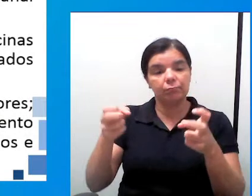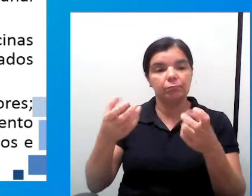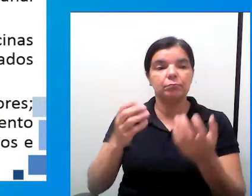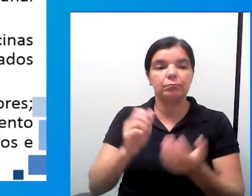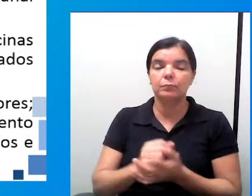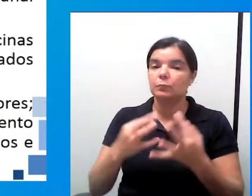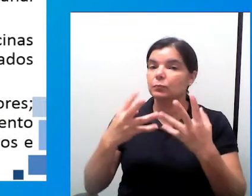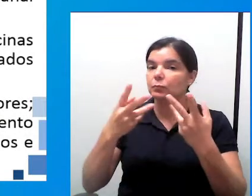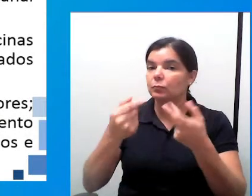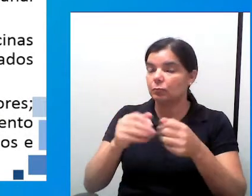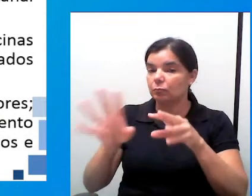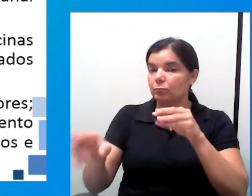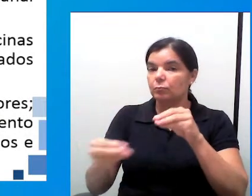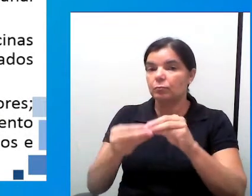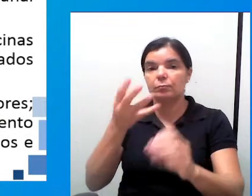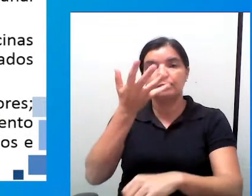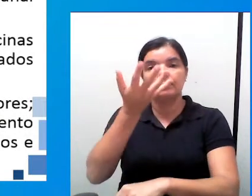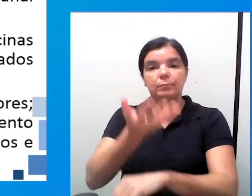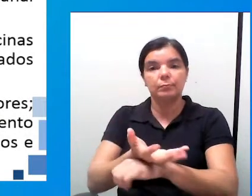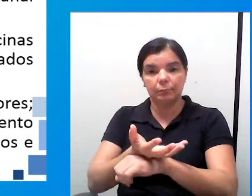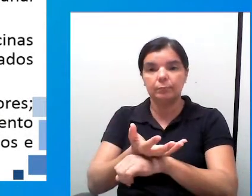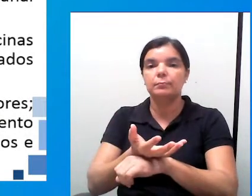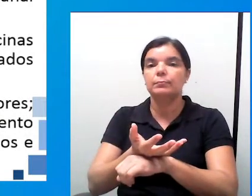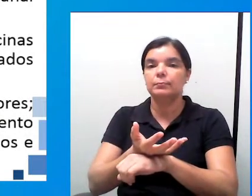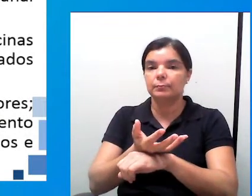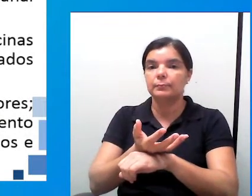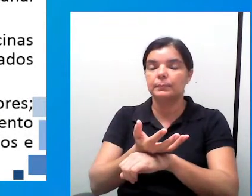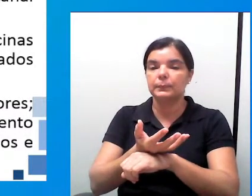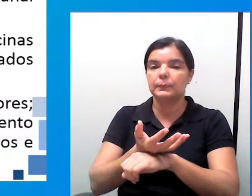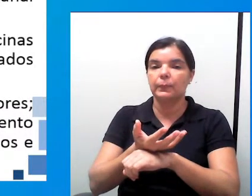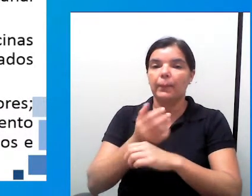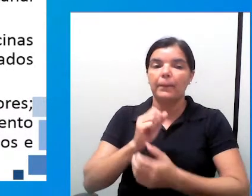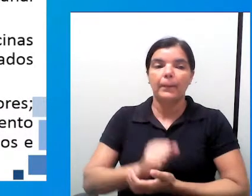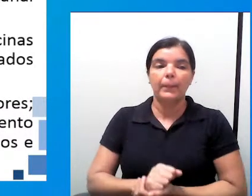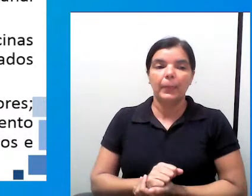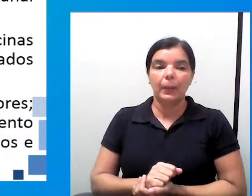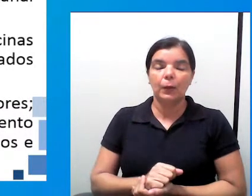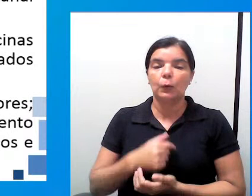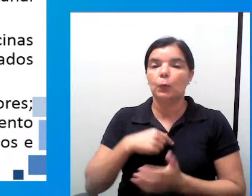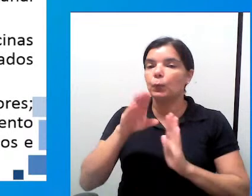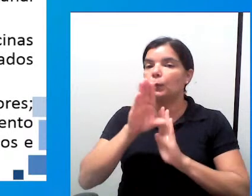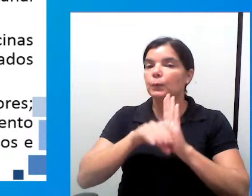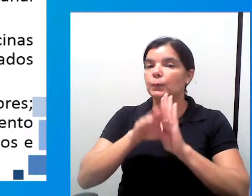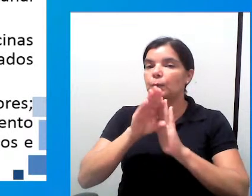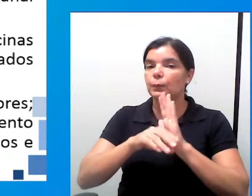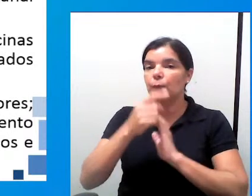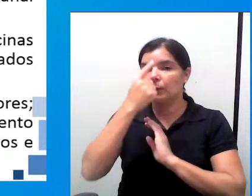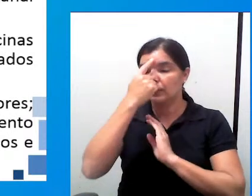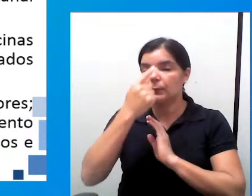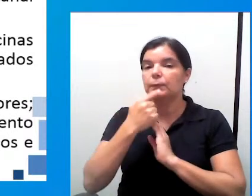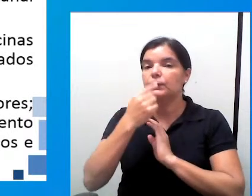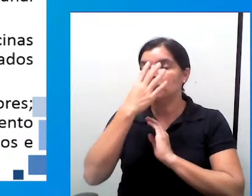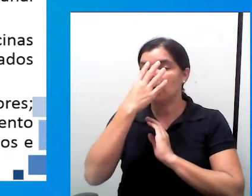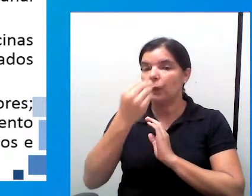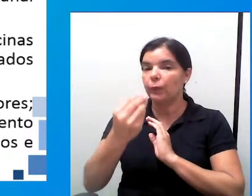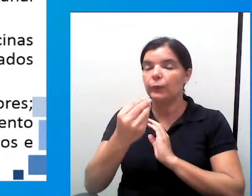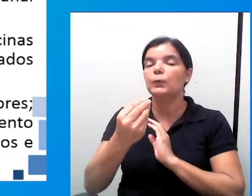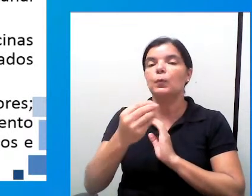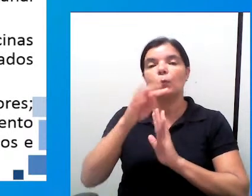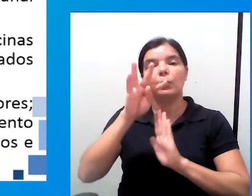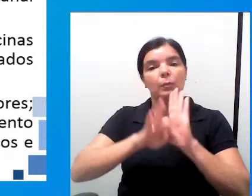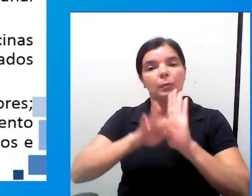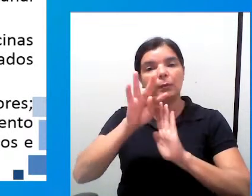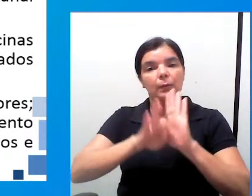toda a ementa da disciplina ali. Eles vão produzindo ao longo da disciplina o conteúdo com figuras, com fotos, com textos.